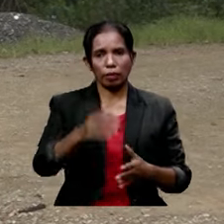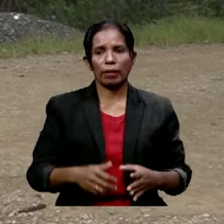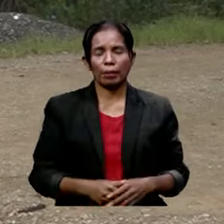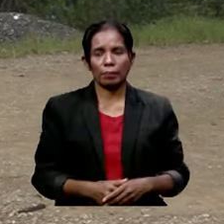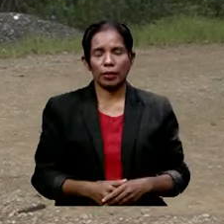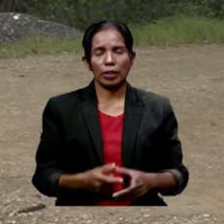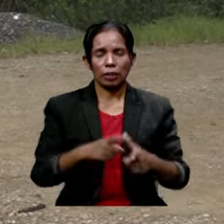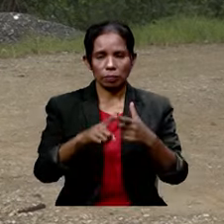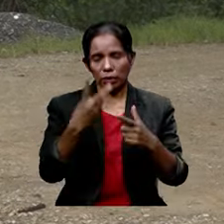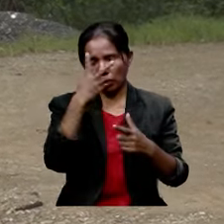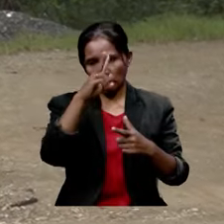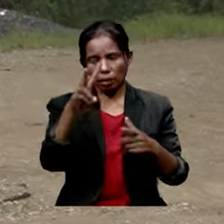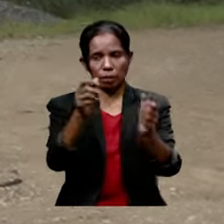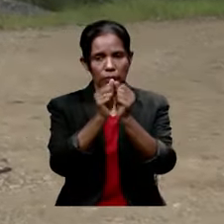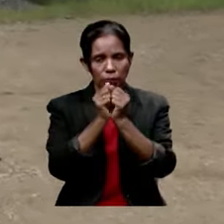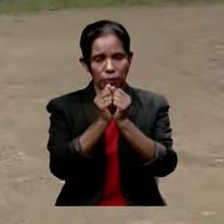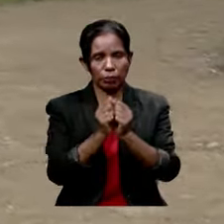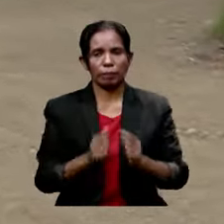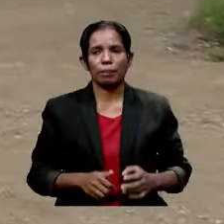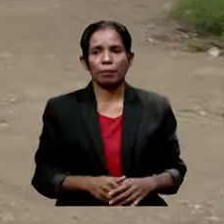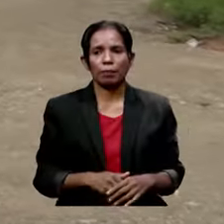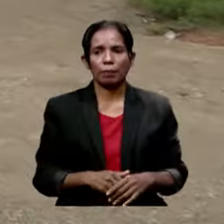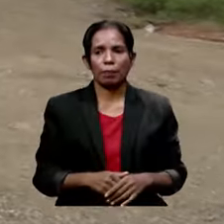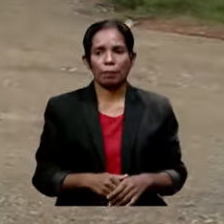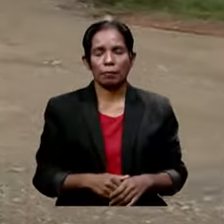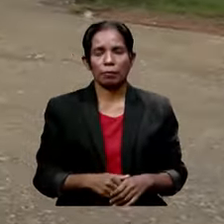Tu irmã e te acompanha muito.